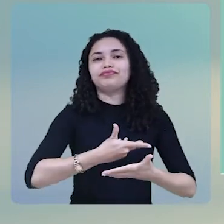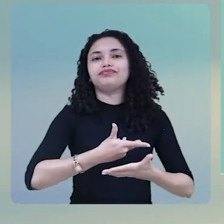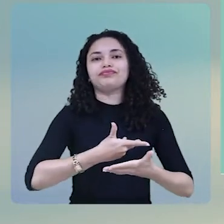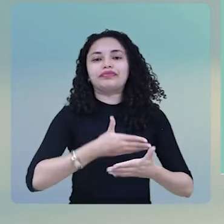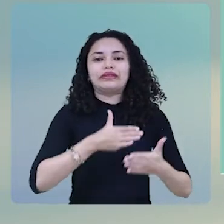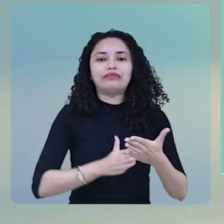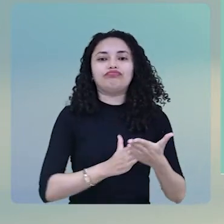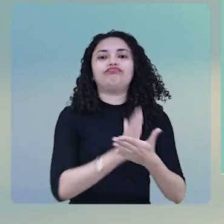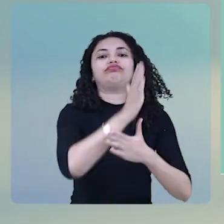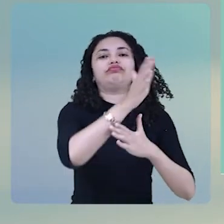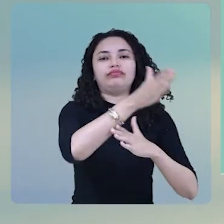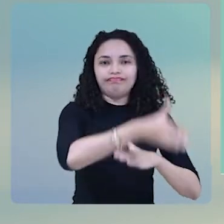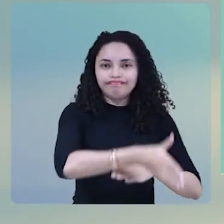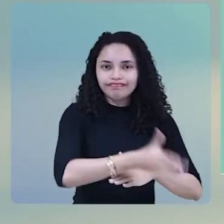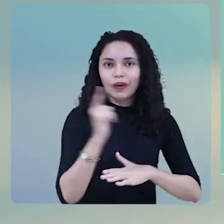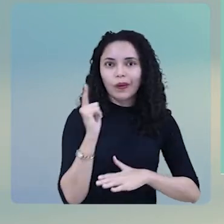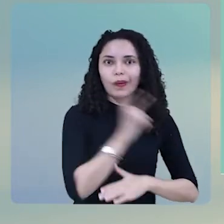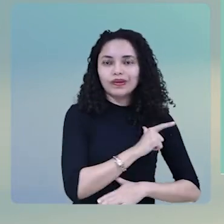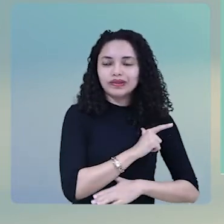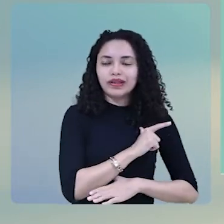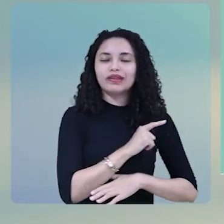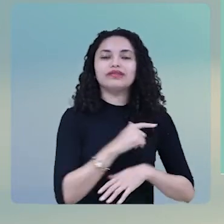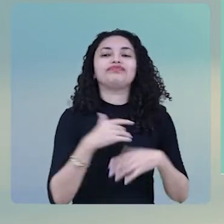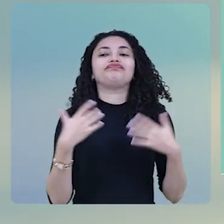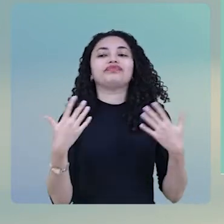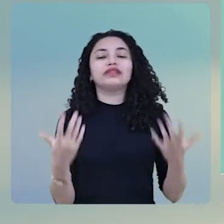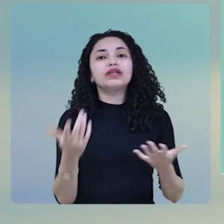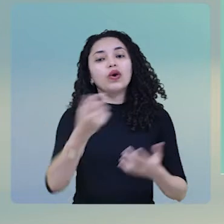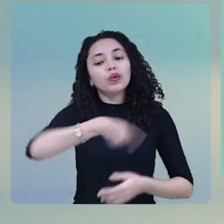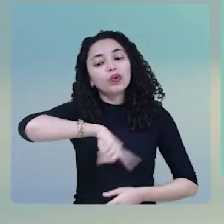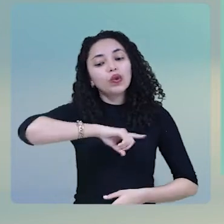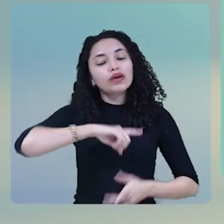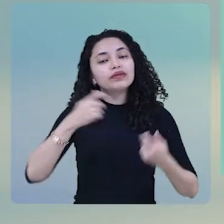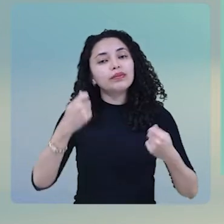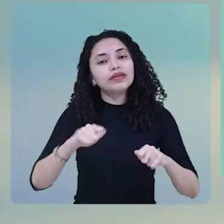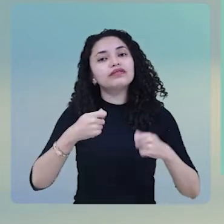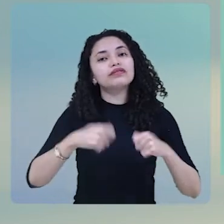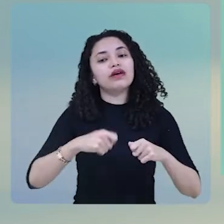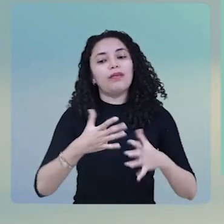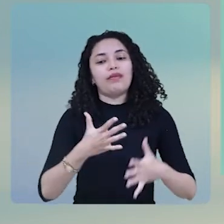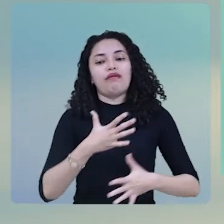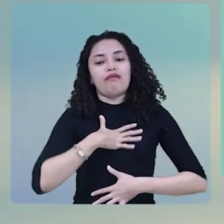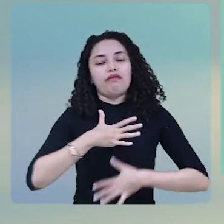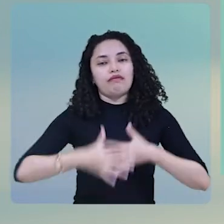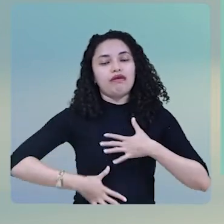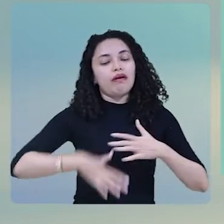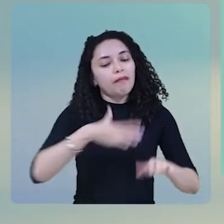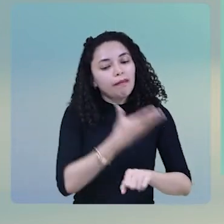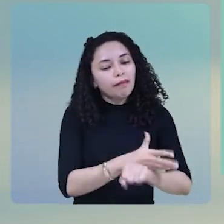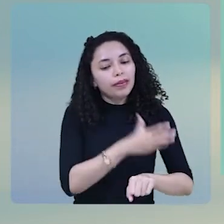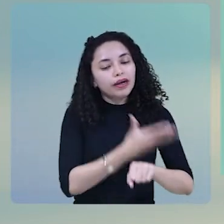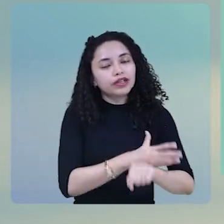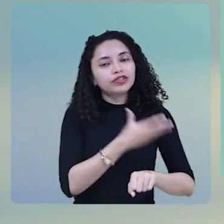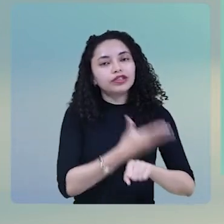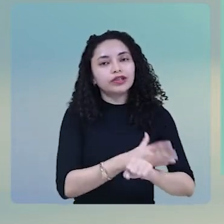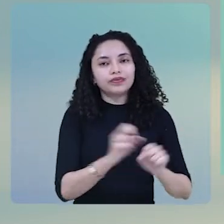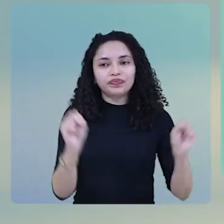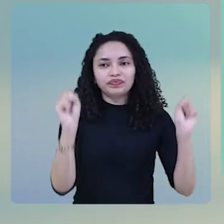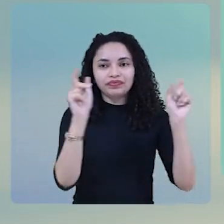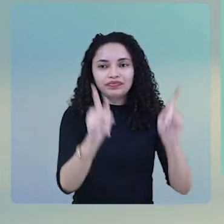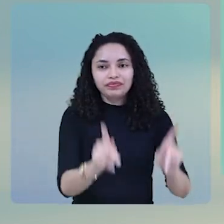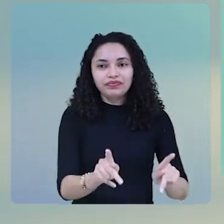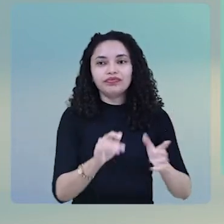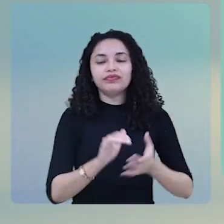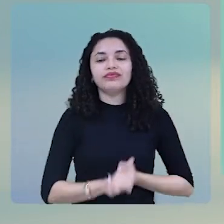tá? Então, por isso, vamos praticar exercício físico, ok? Definimos atividade